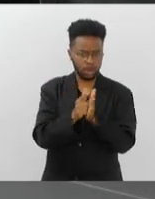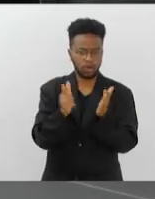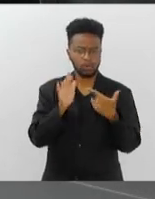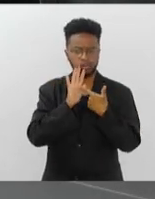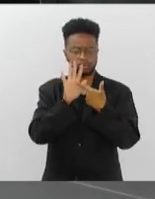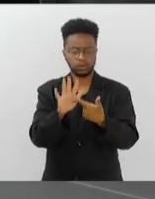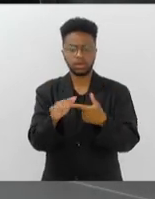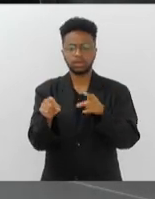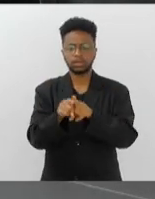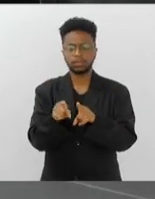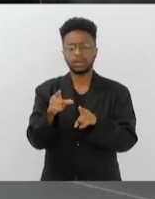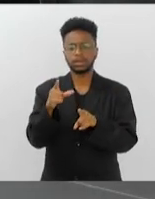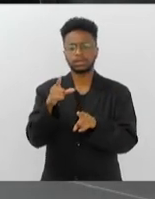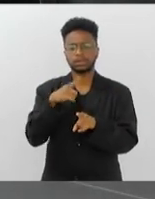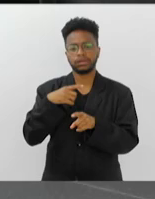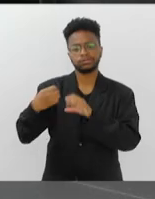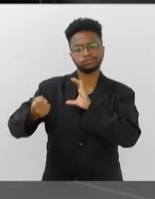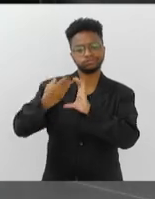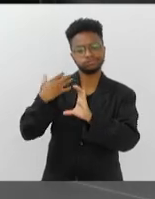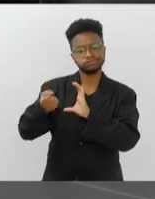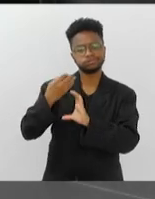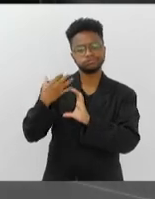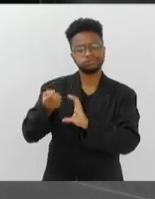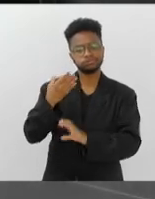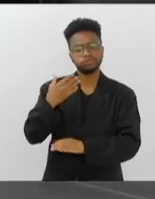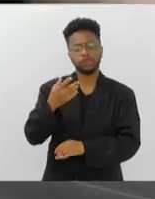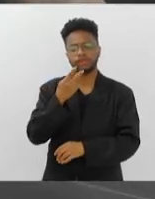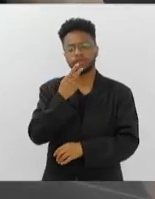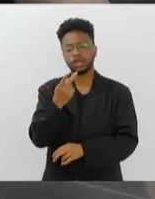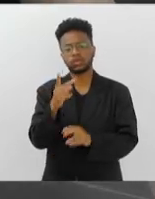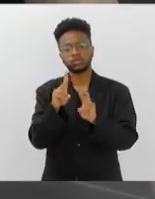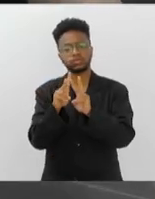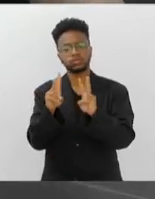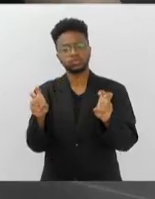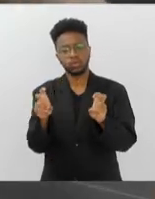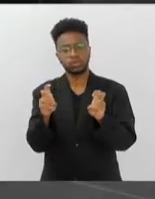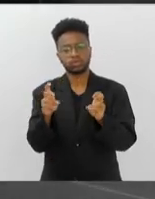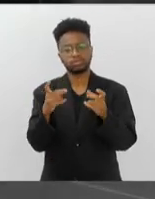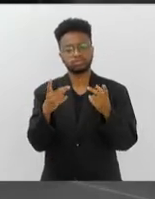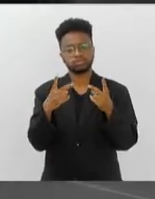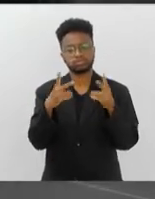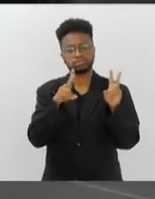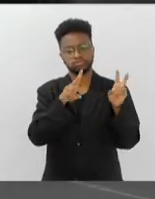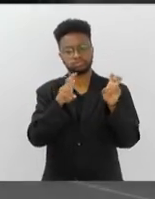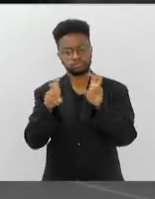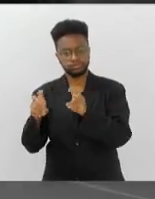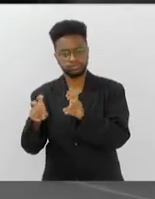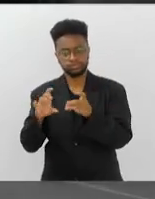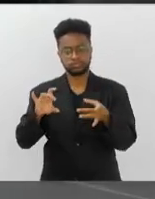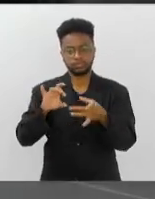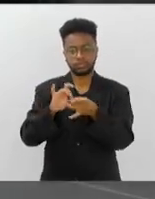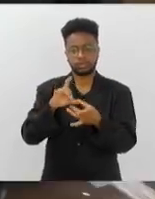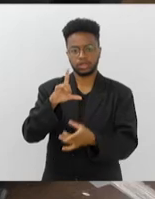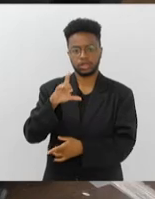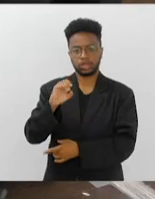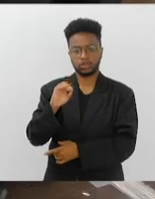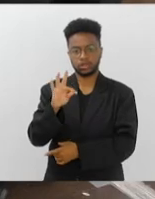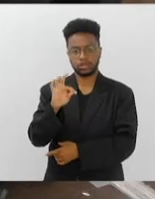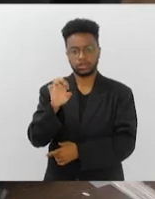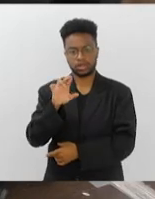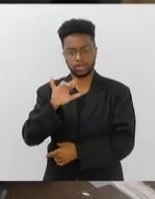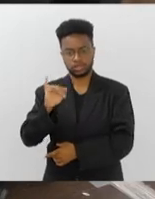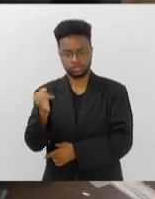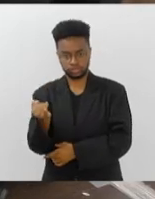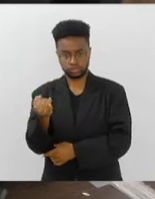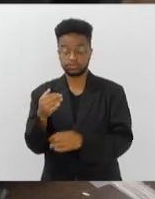eu recebi algumas mensagens relatando algumas questões relacionadas à Loterge. E